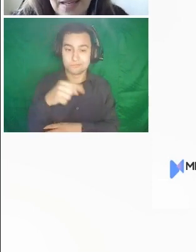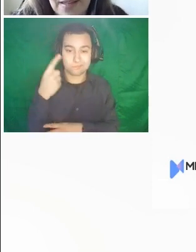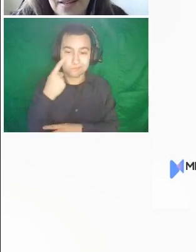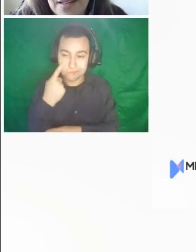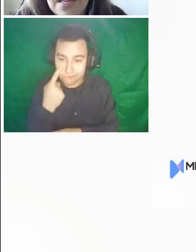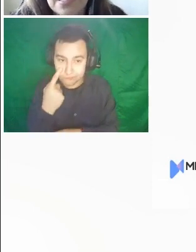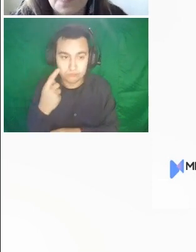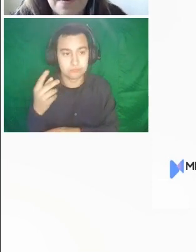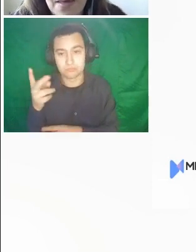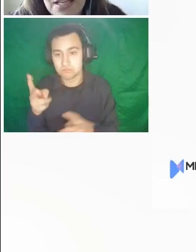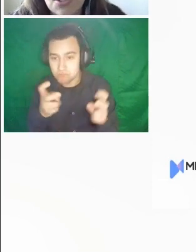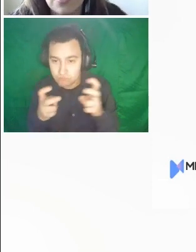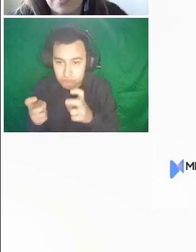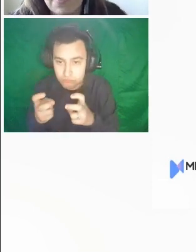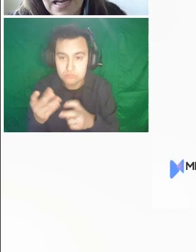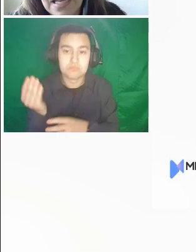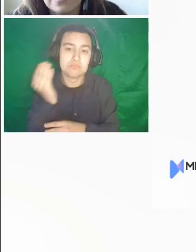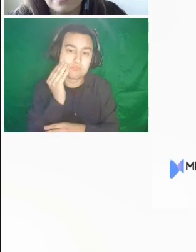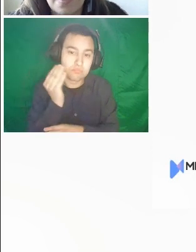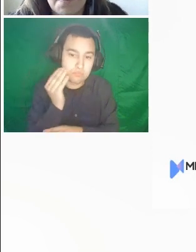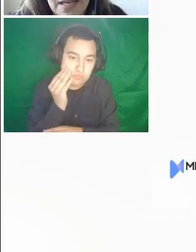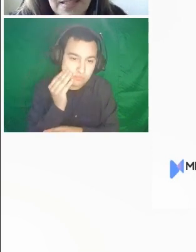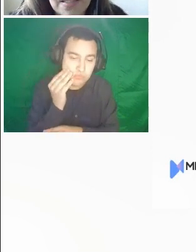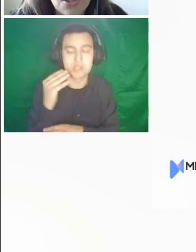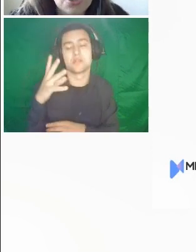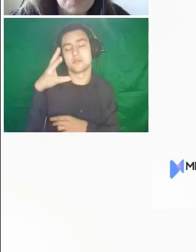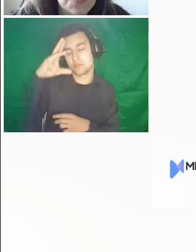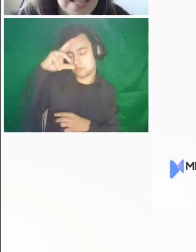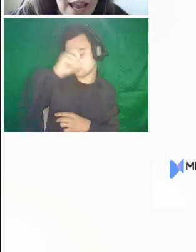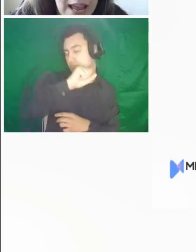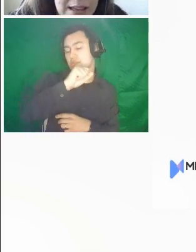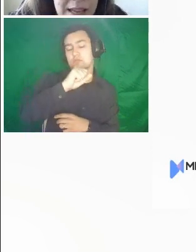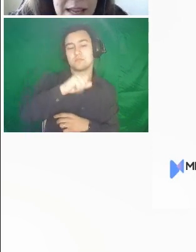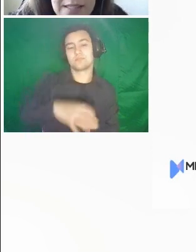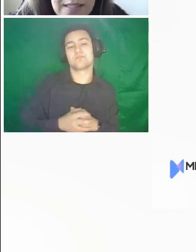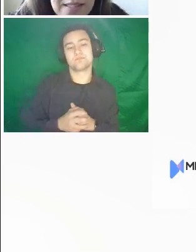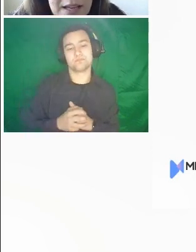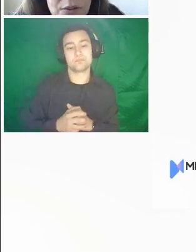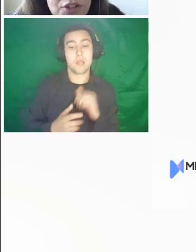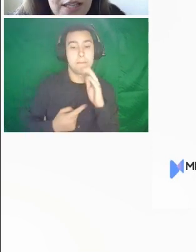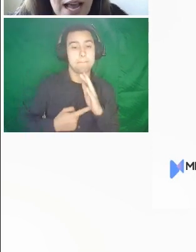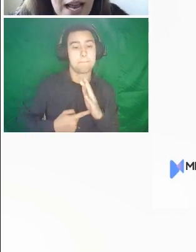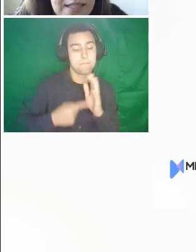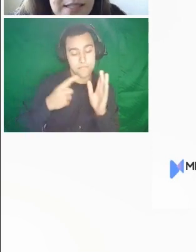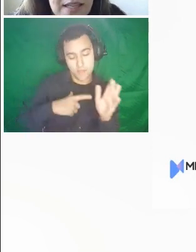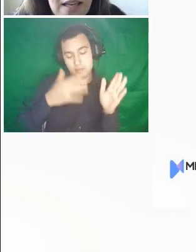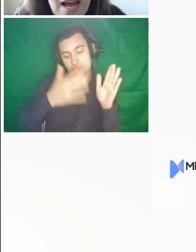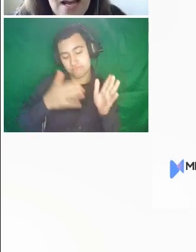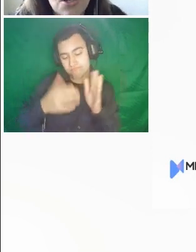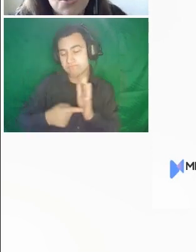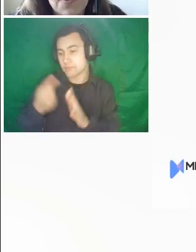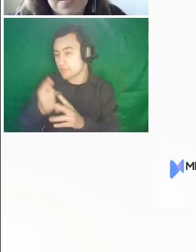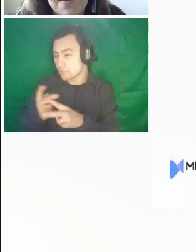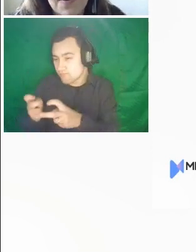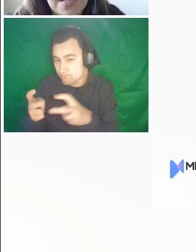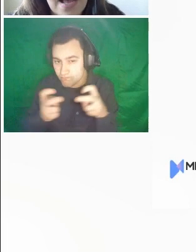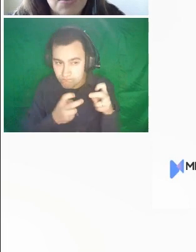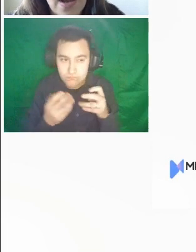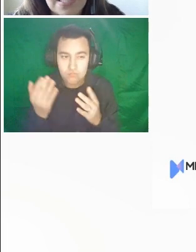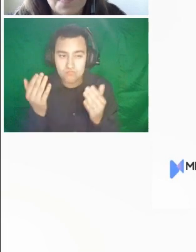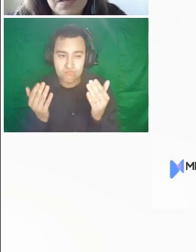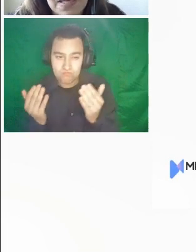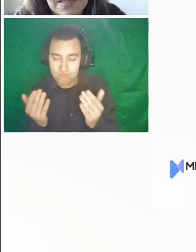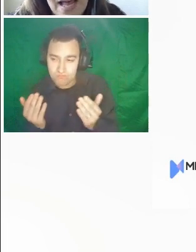e aprenda Experimente avalie e aprenda se a gente não fizer esse ciclo de análise a gente vai est